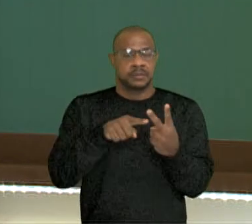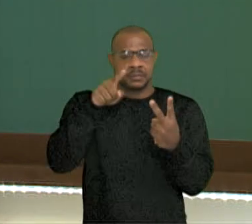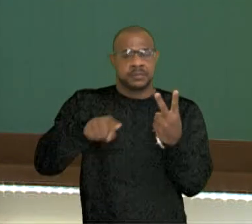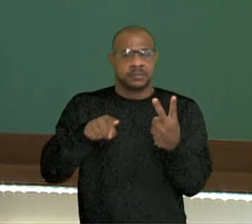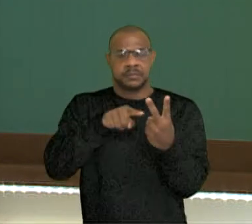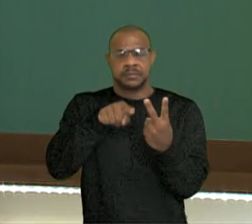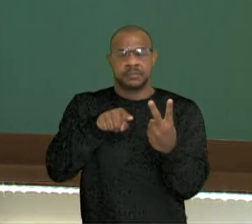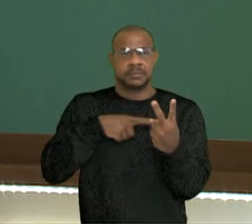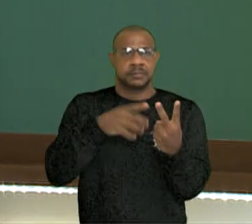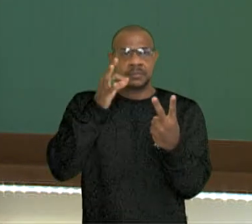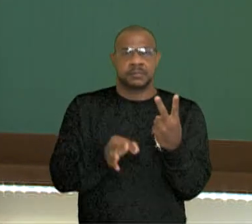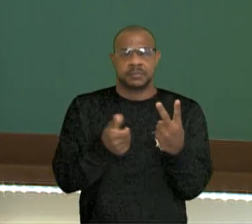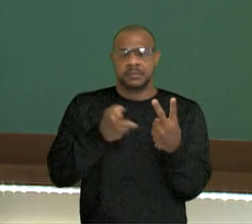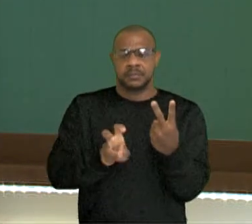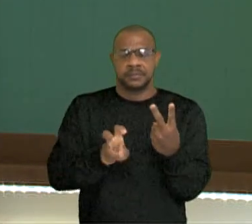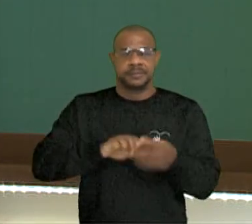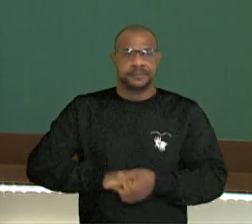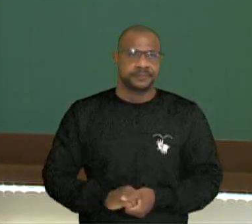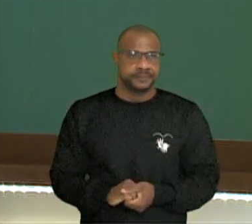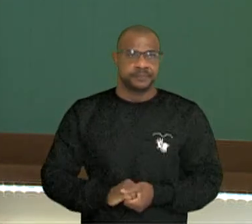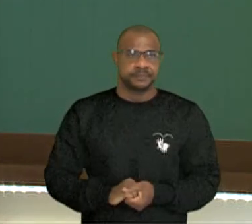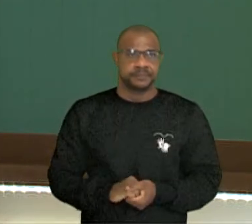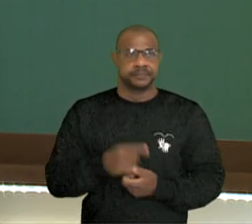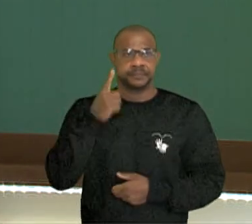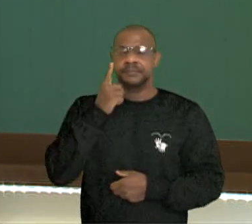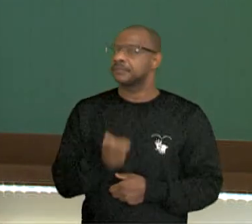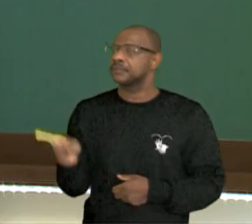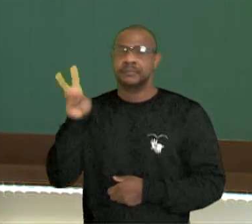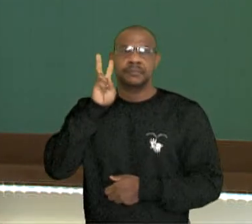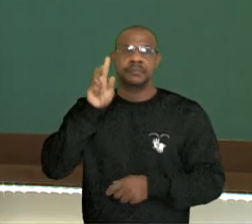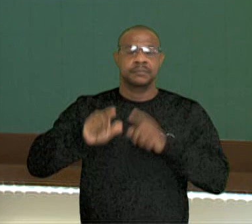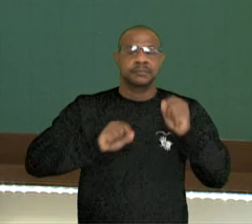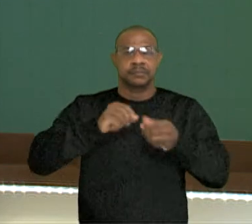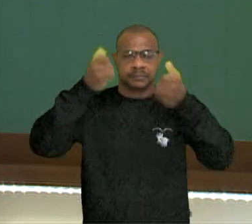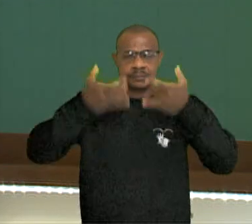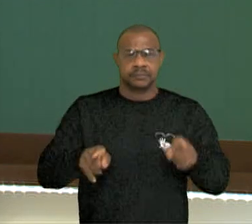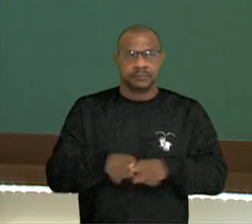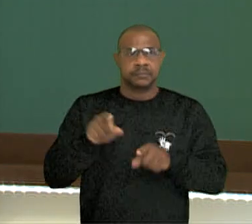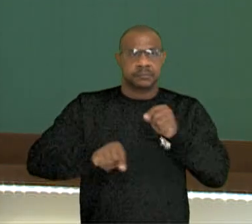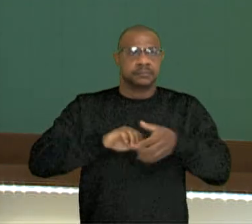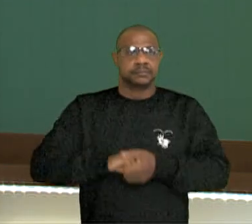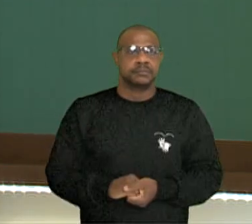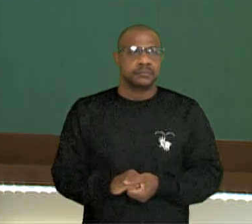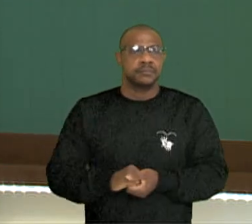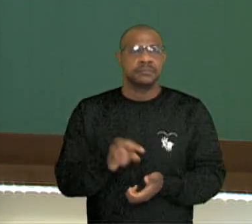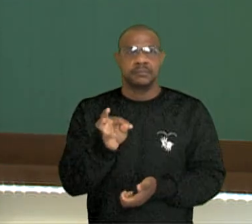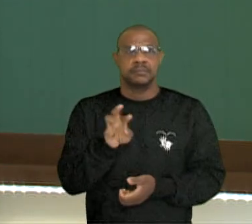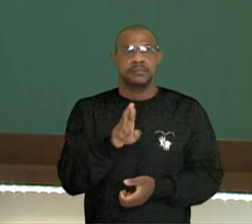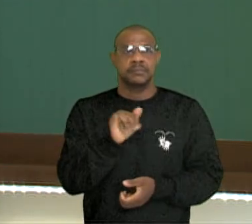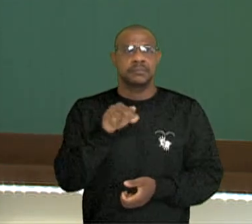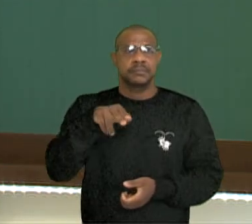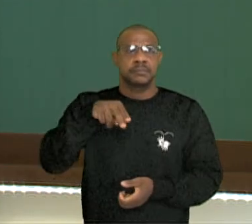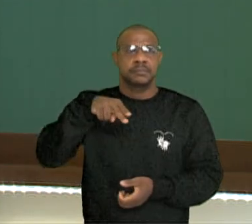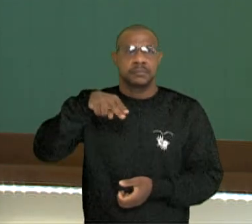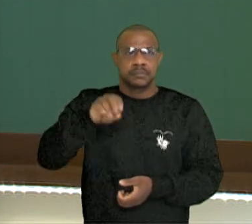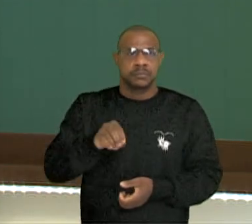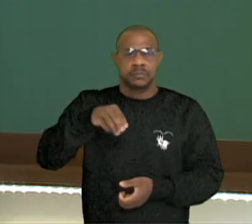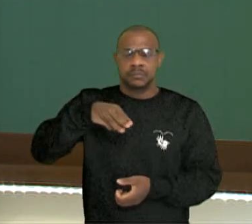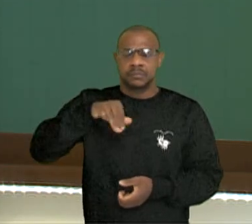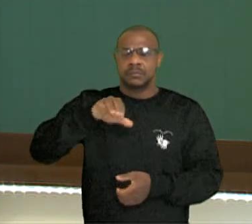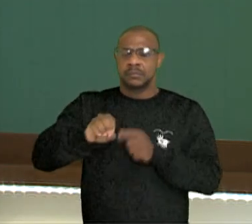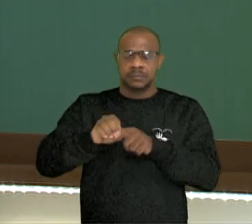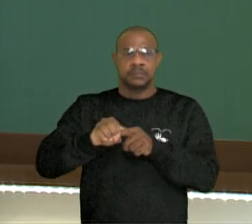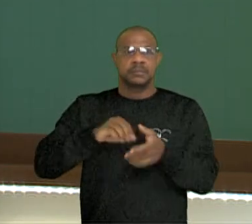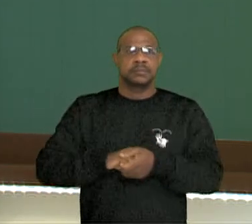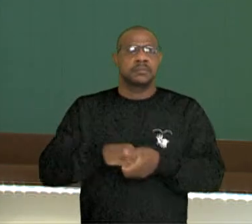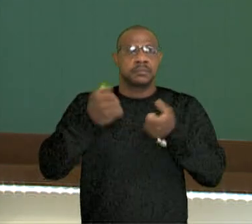exata, ó, é o 15, tá bom? Então, lembrando isso, vamos lembrar também o que é um trinômio. Trinômio é um